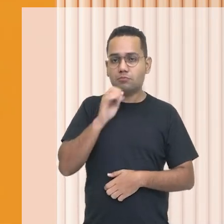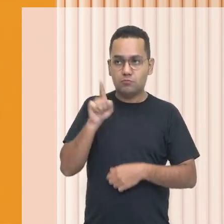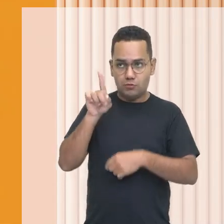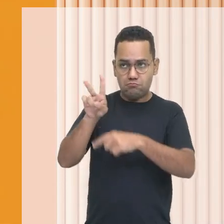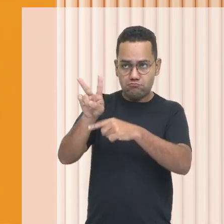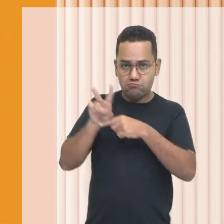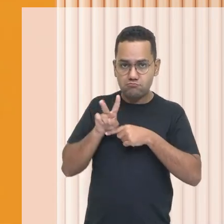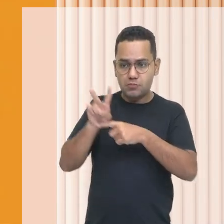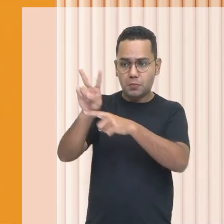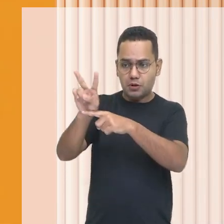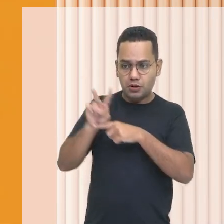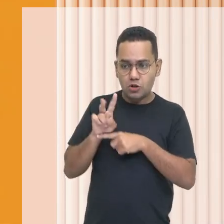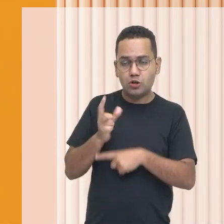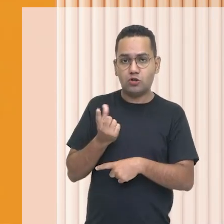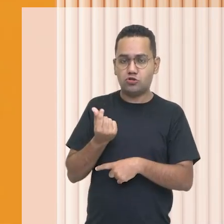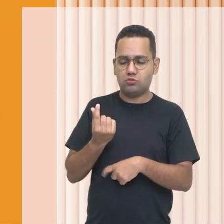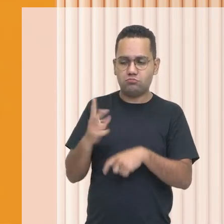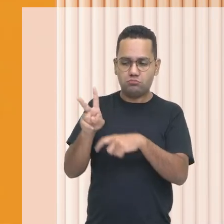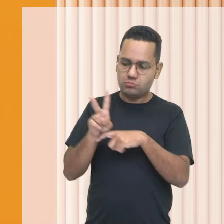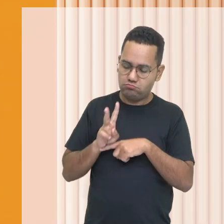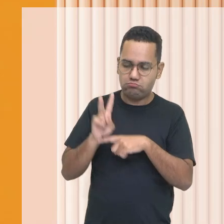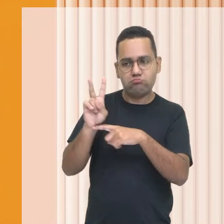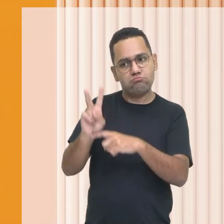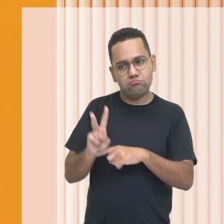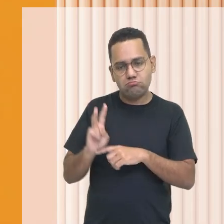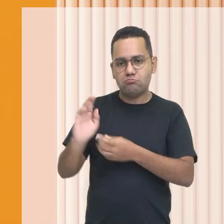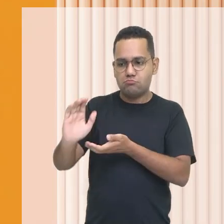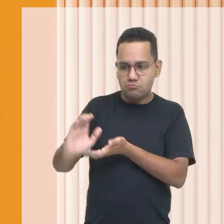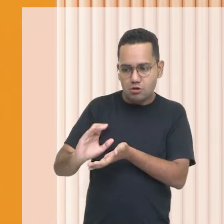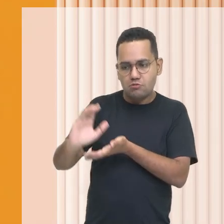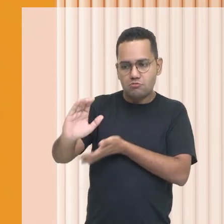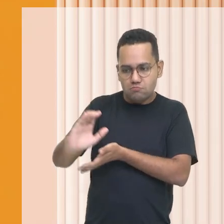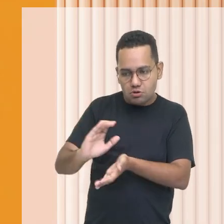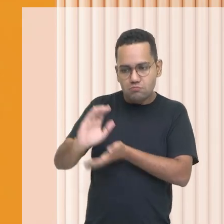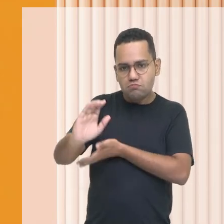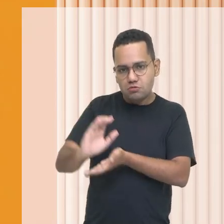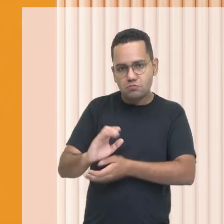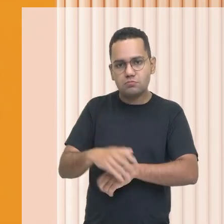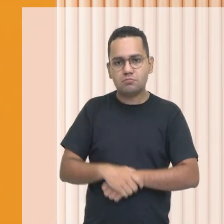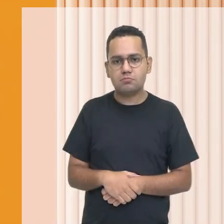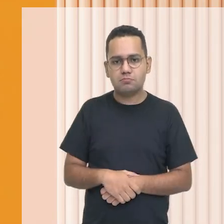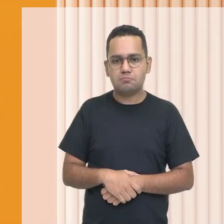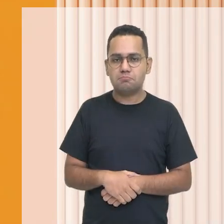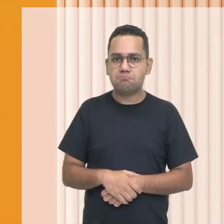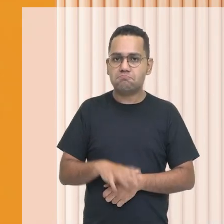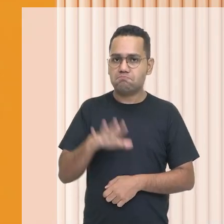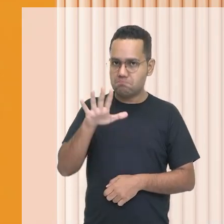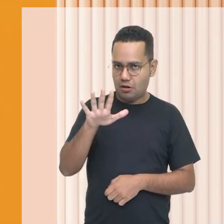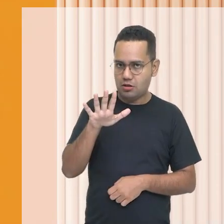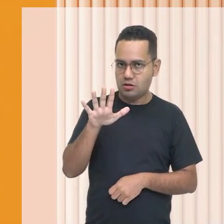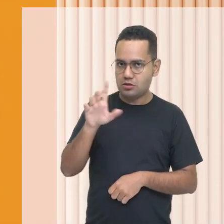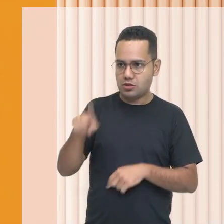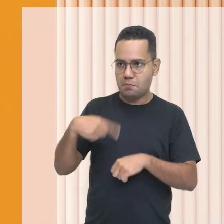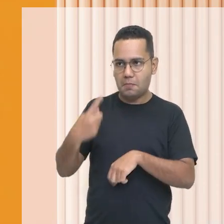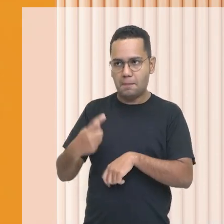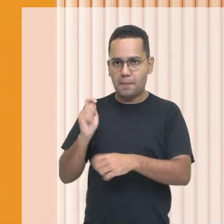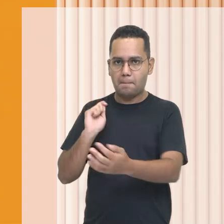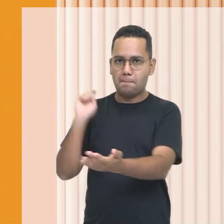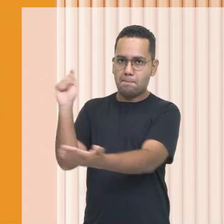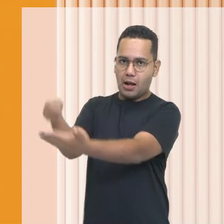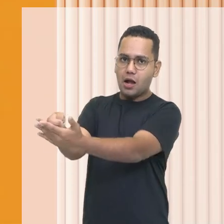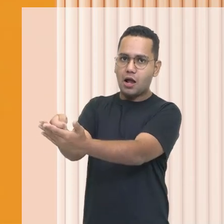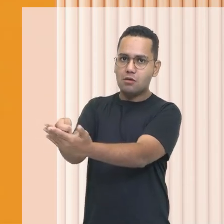emprestando, emprestando e emprestando. Vai chegar um momento que você vai ter que pagar.